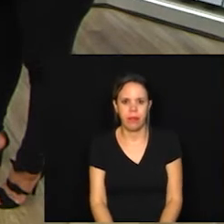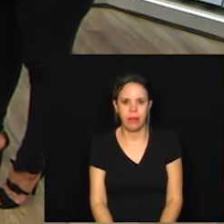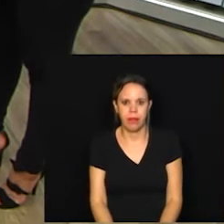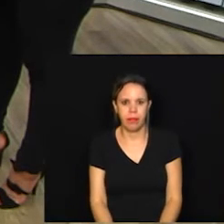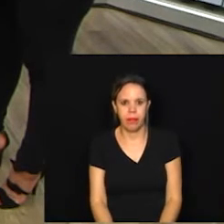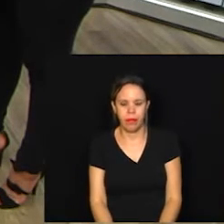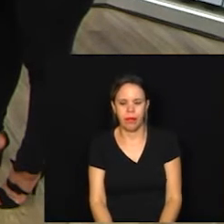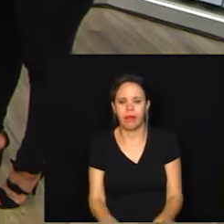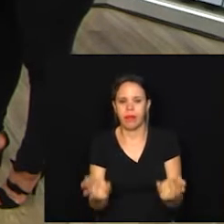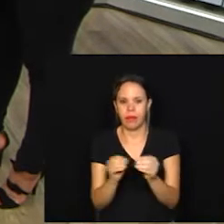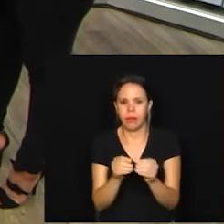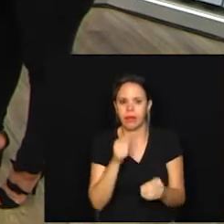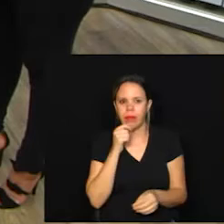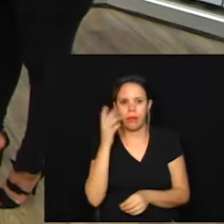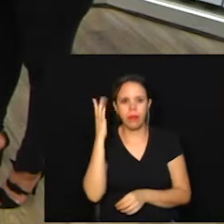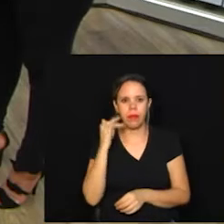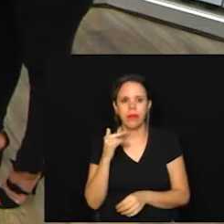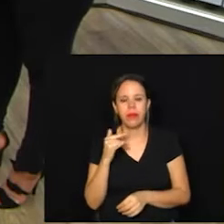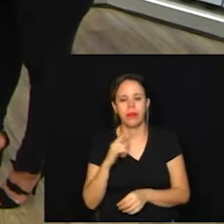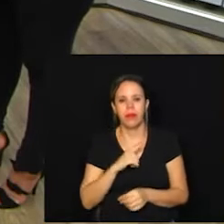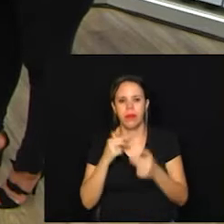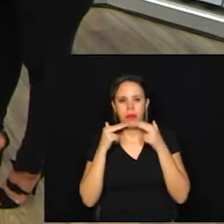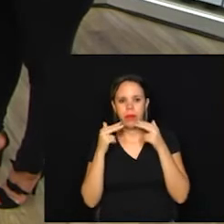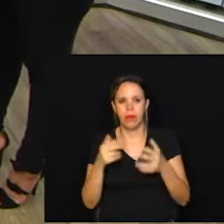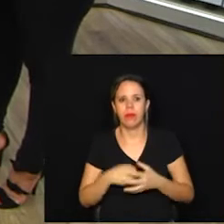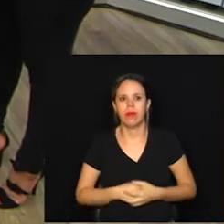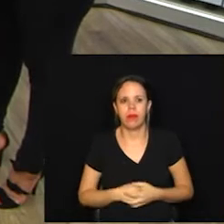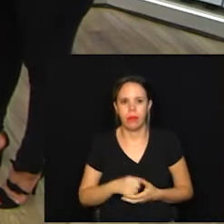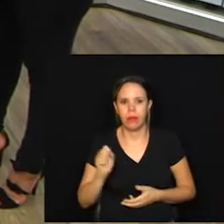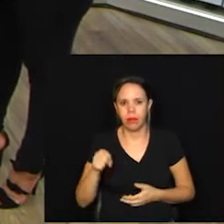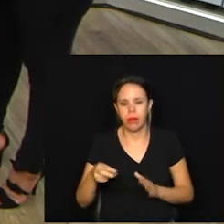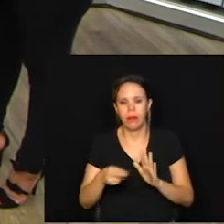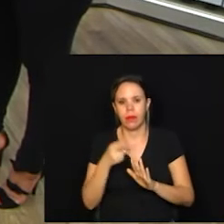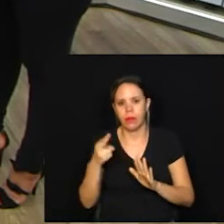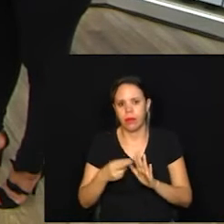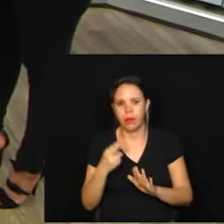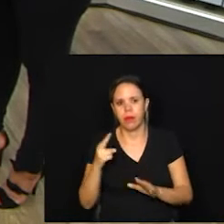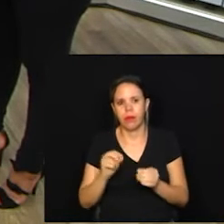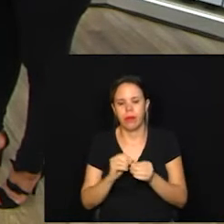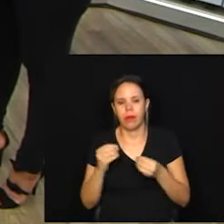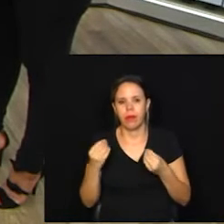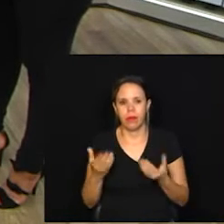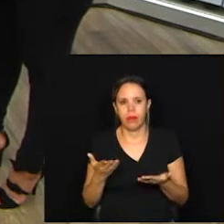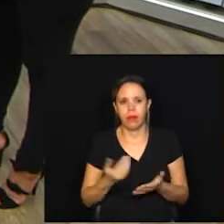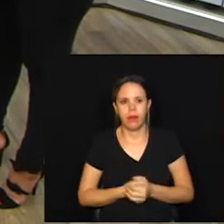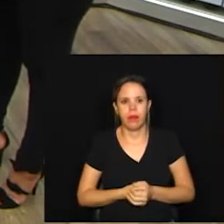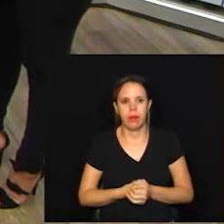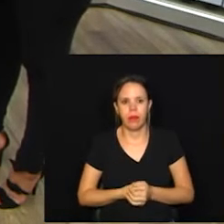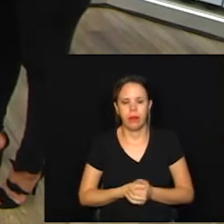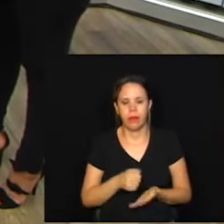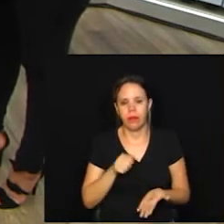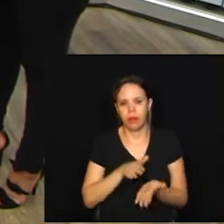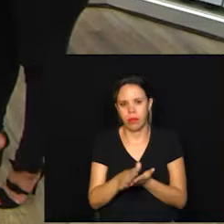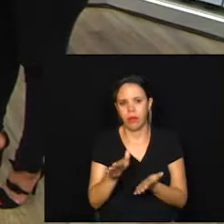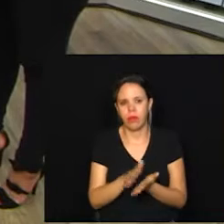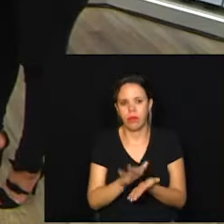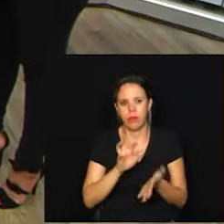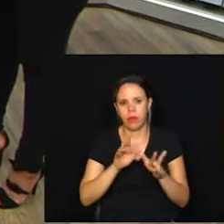Ainda indefinida, amanhã a gente deve ter alguma novidade, né? Sim, a resolução deve ser, então, redigida